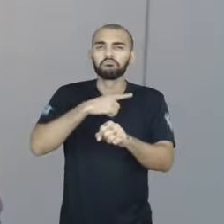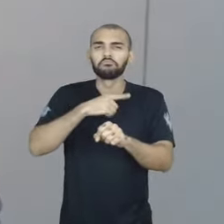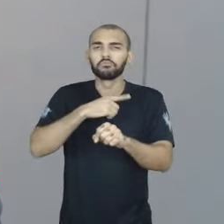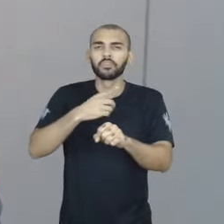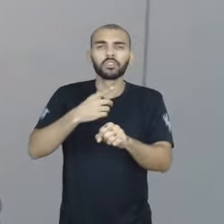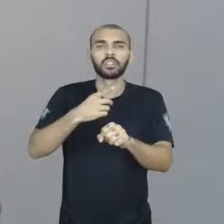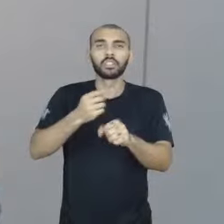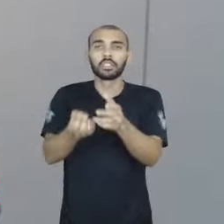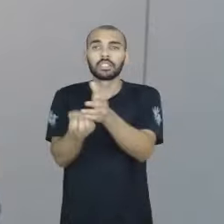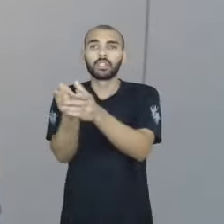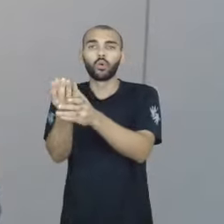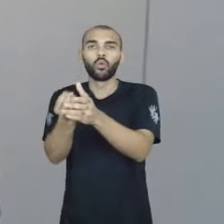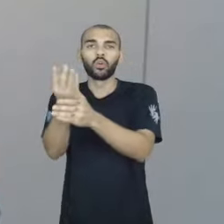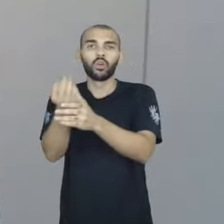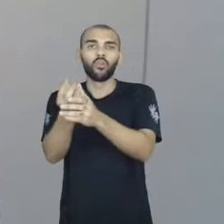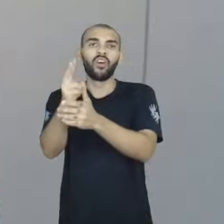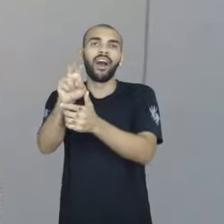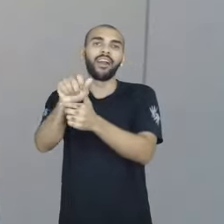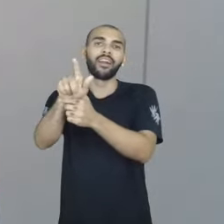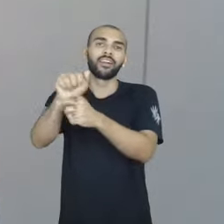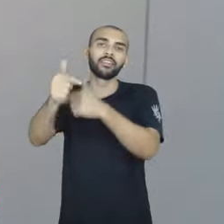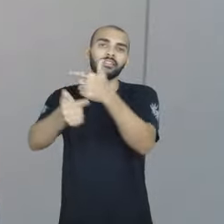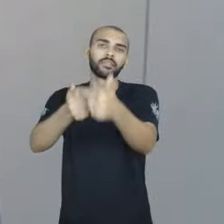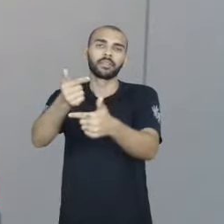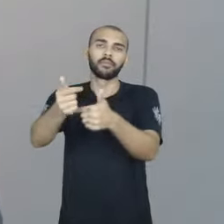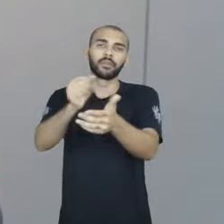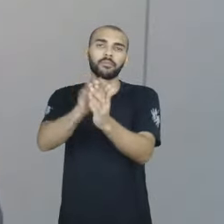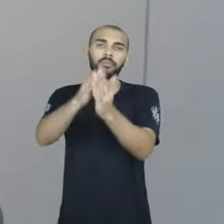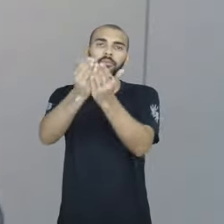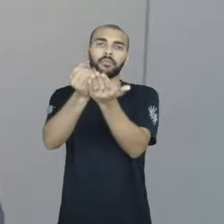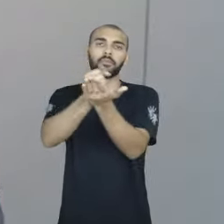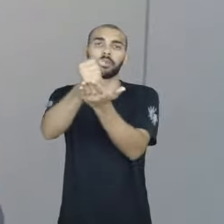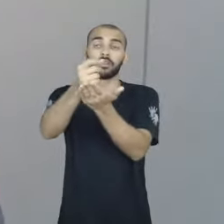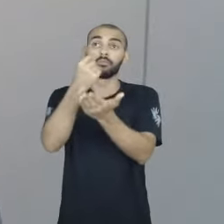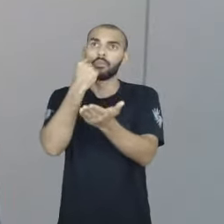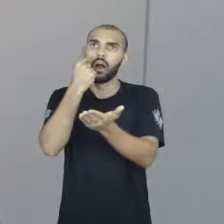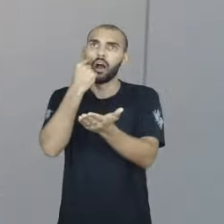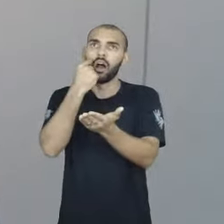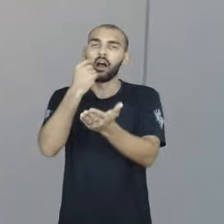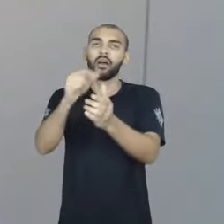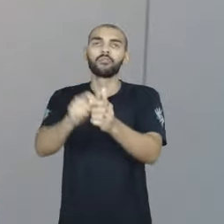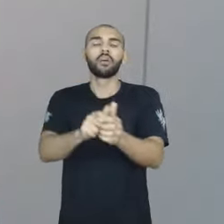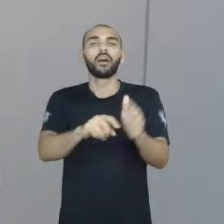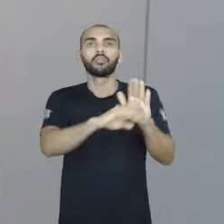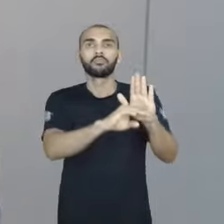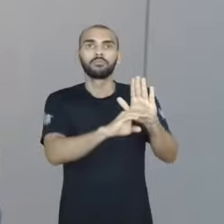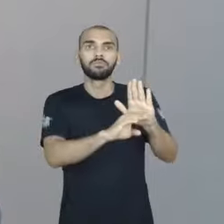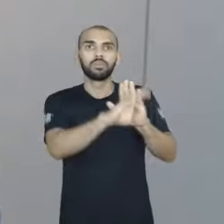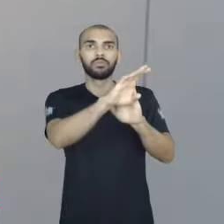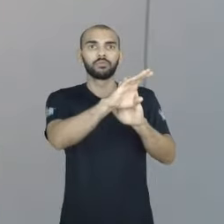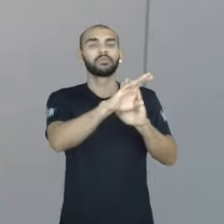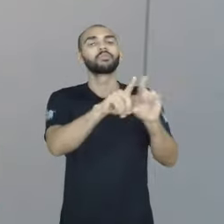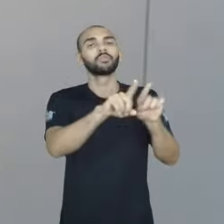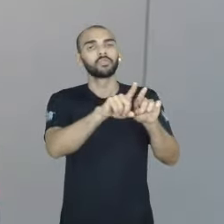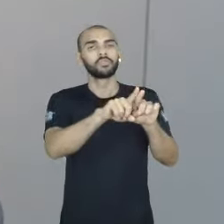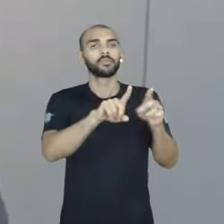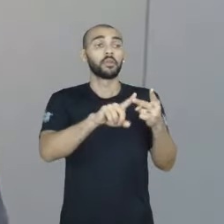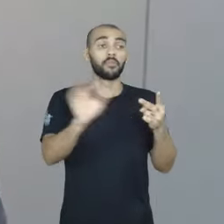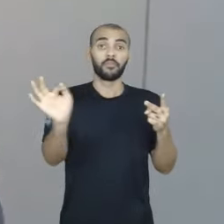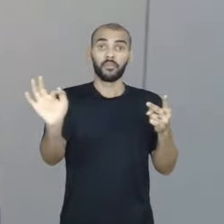de criação de novos empregos com carteira assinada, né? Veio muito acima das expectativas. E fevereiro,